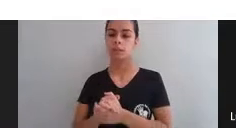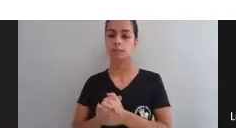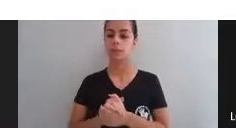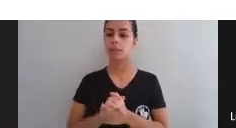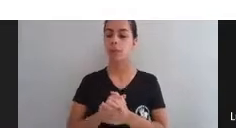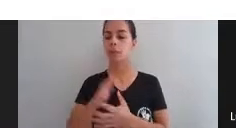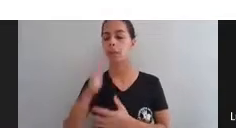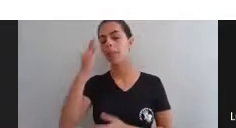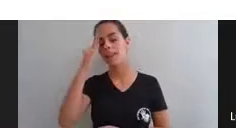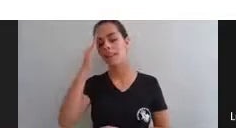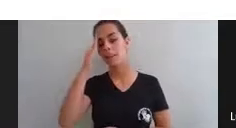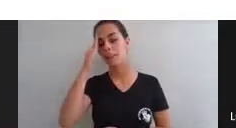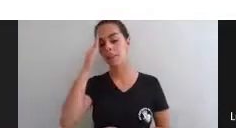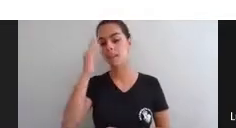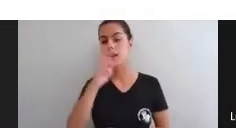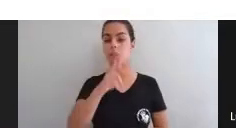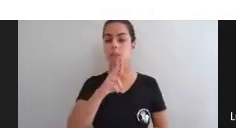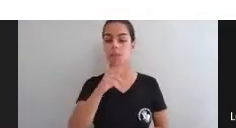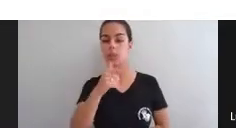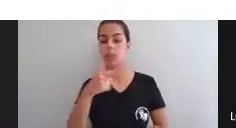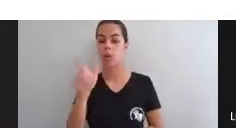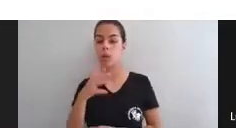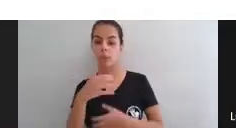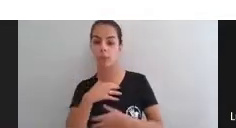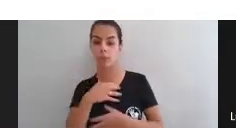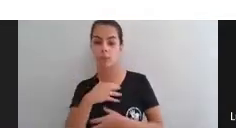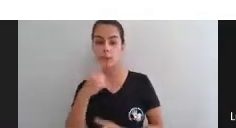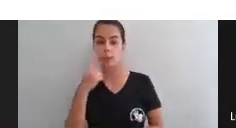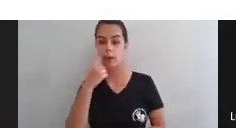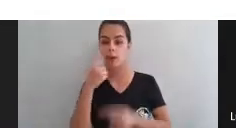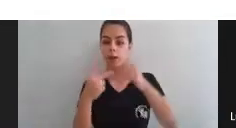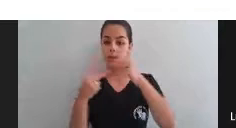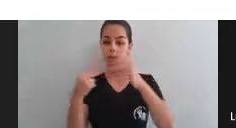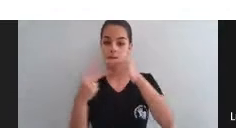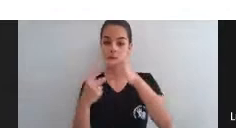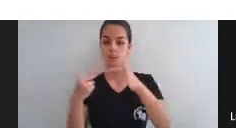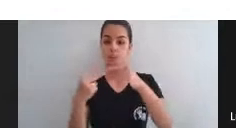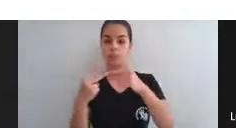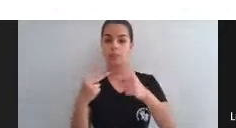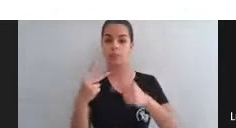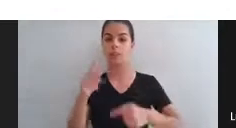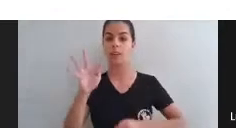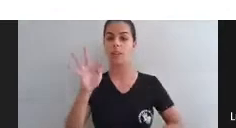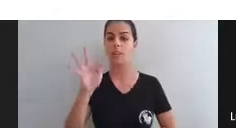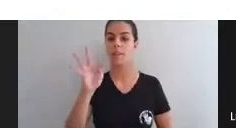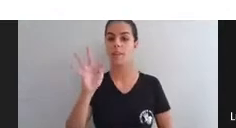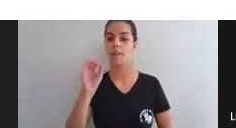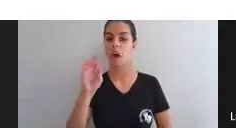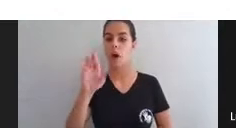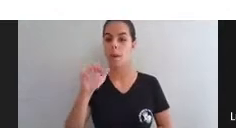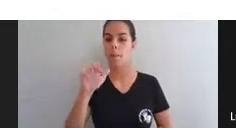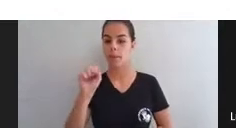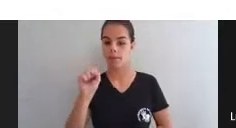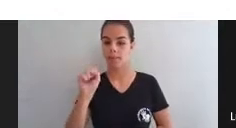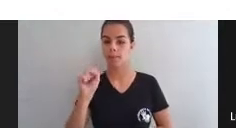justificar a outra forma, acaba que essas duas formas da segunda lei, elas são